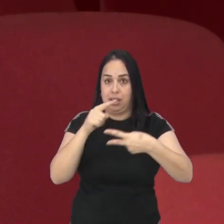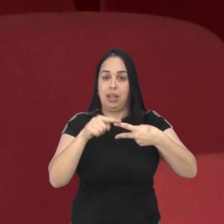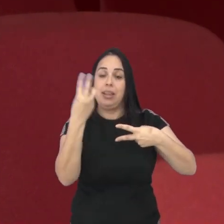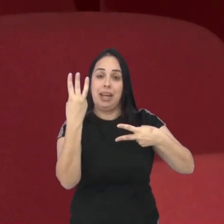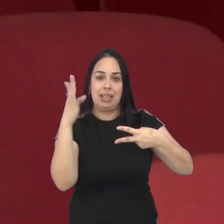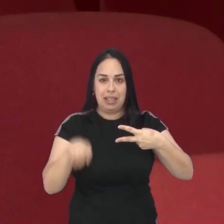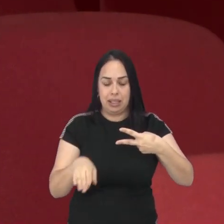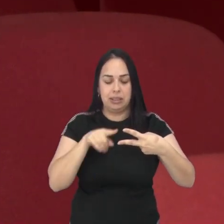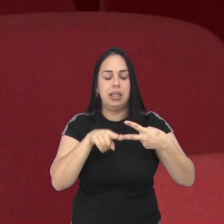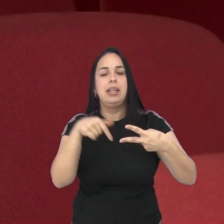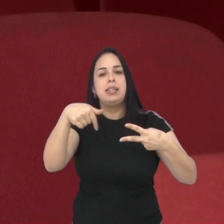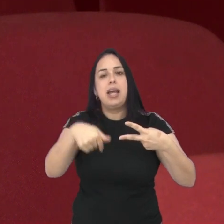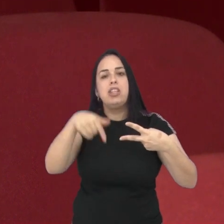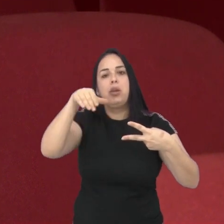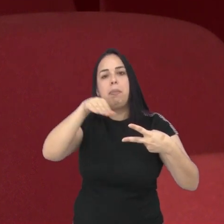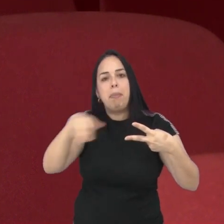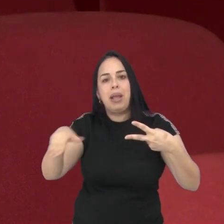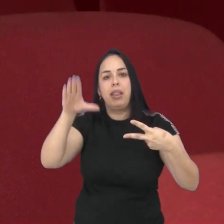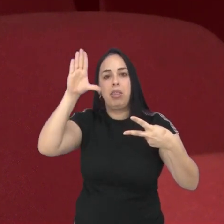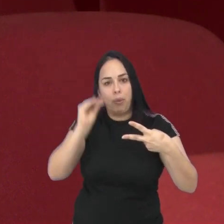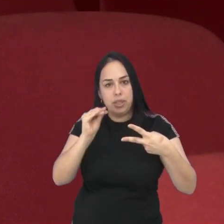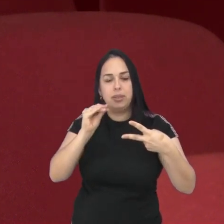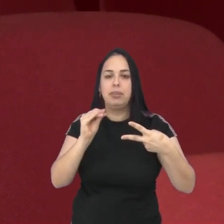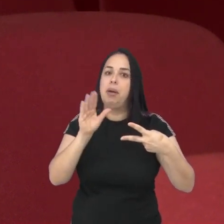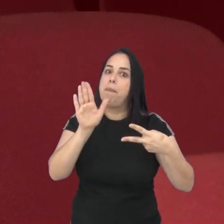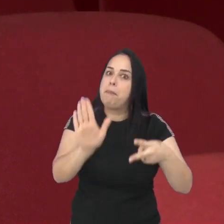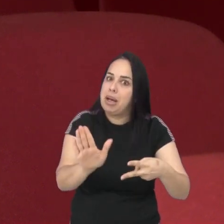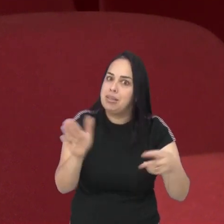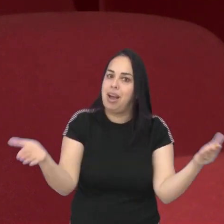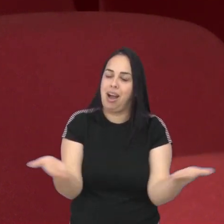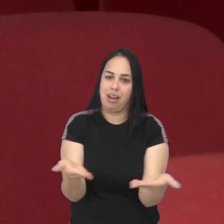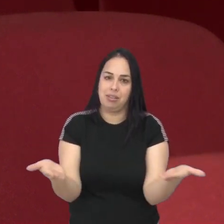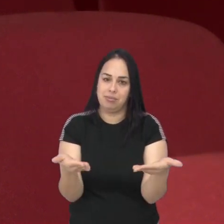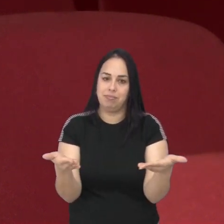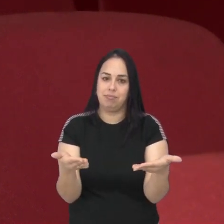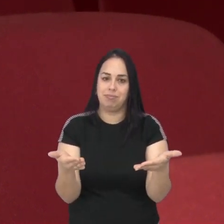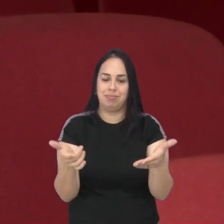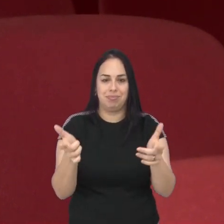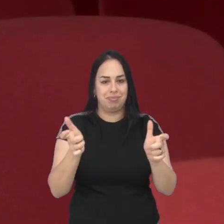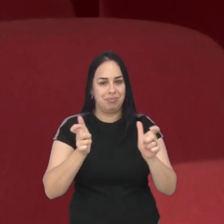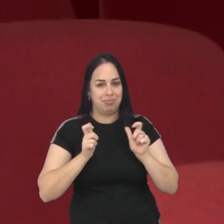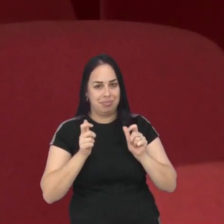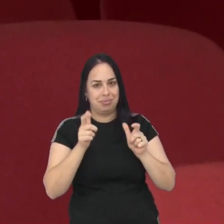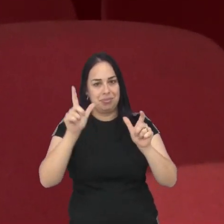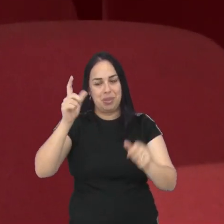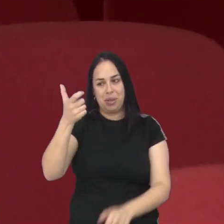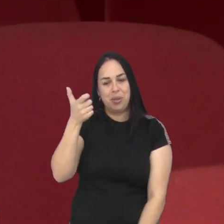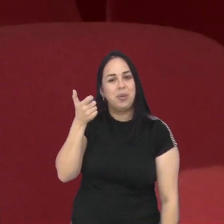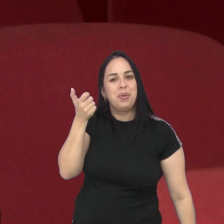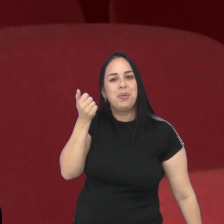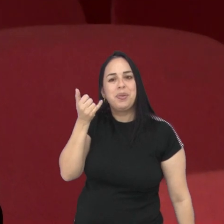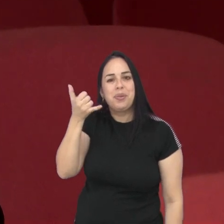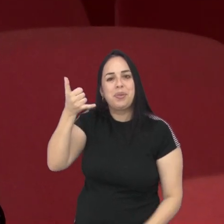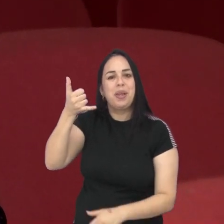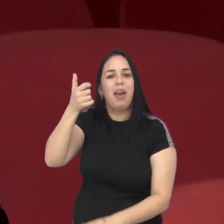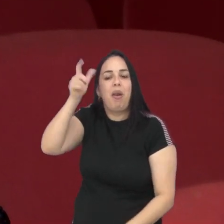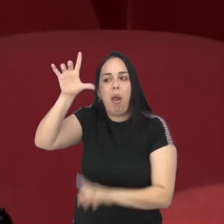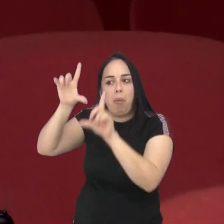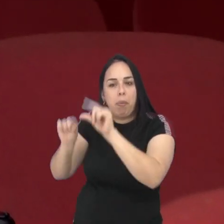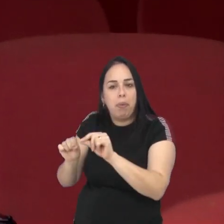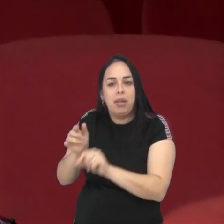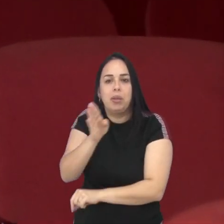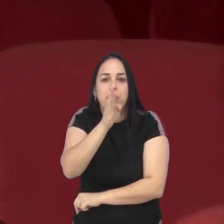horários, às 3 da tarde e às 7h30 da noite. Mas agora, deixa eu desligar o